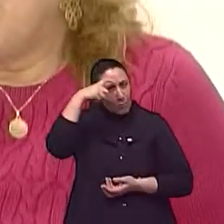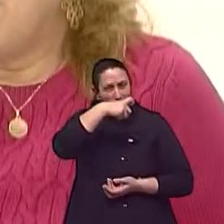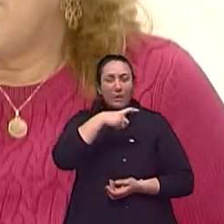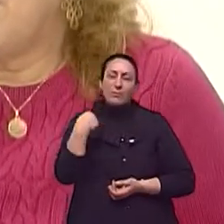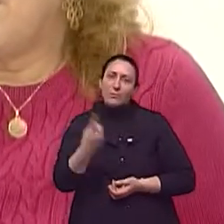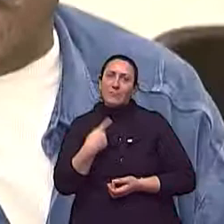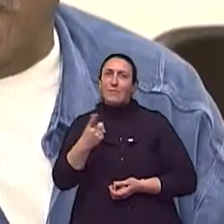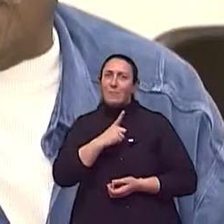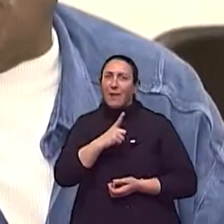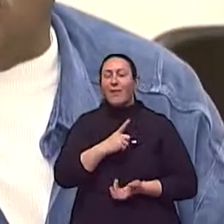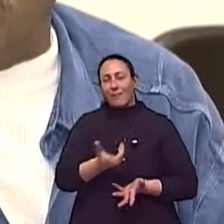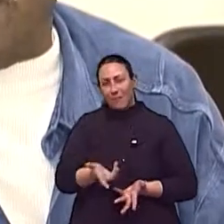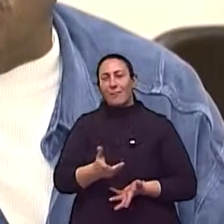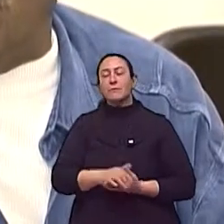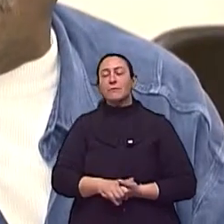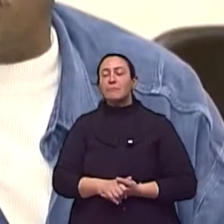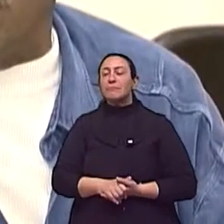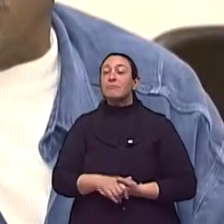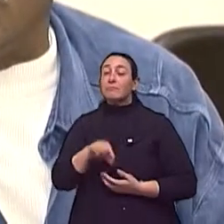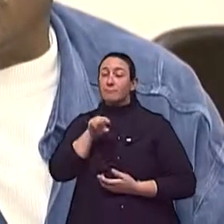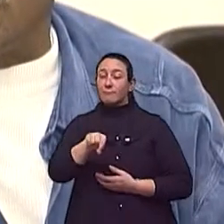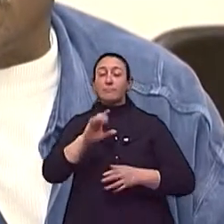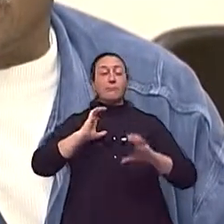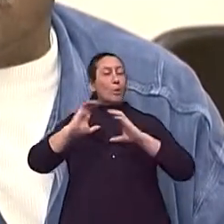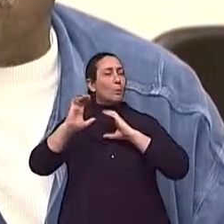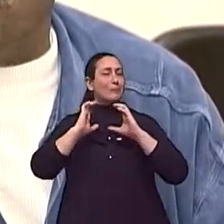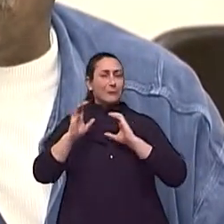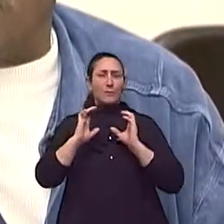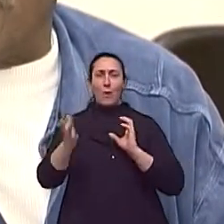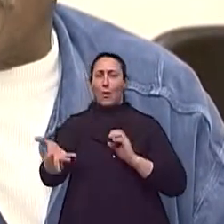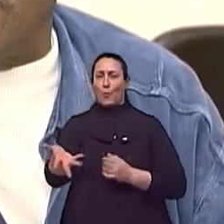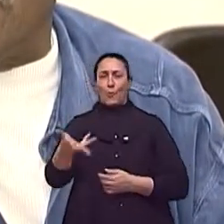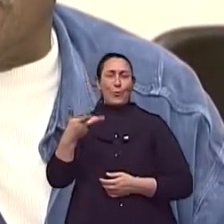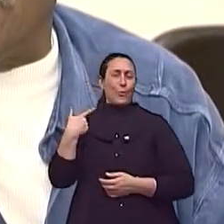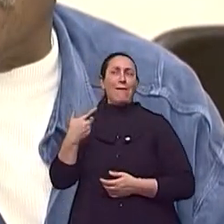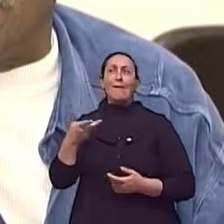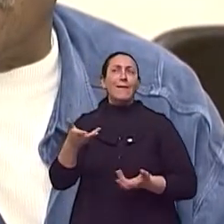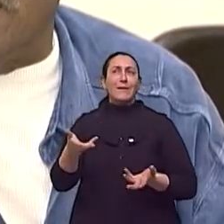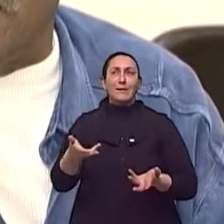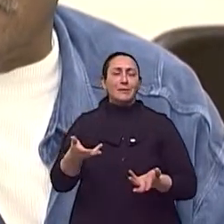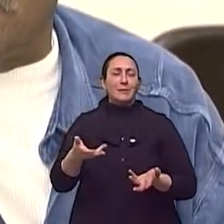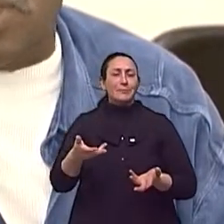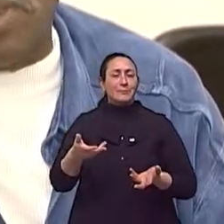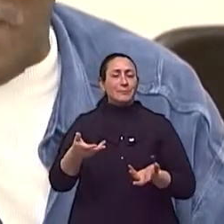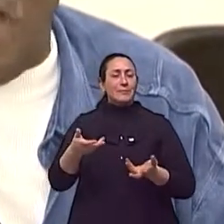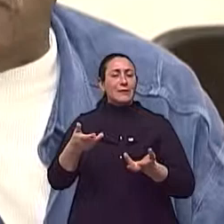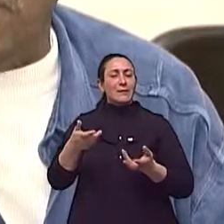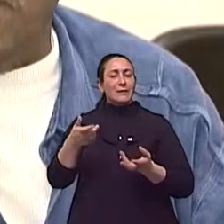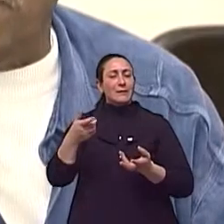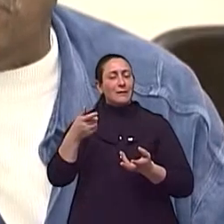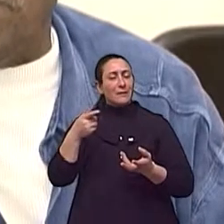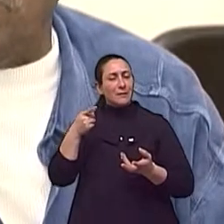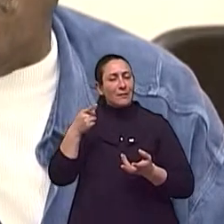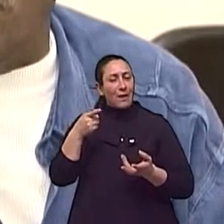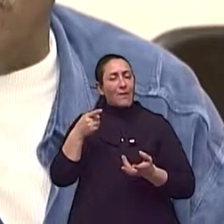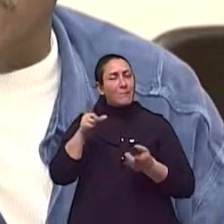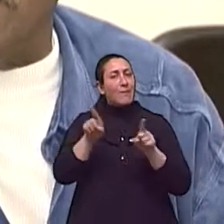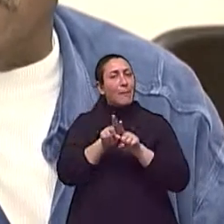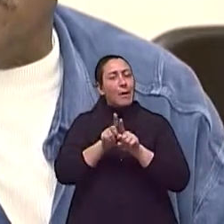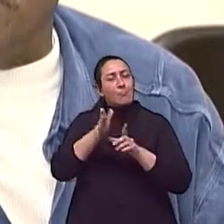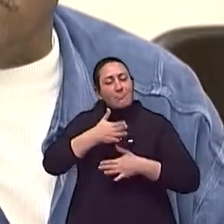no computador né é essa comunicação rápida né e eim rápida e